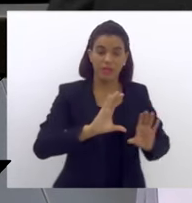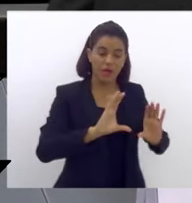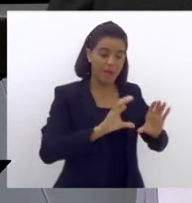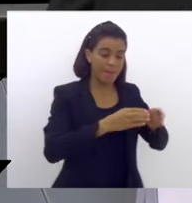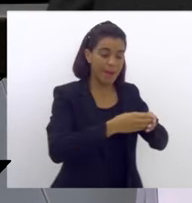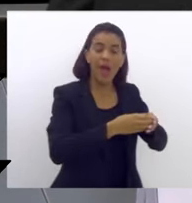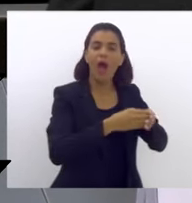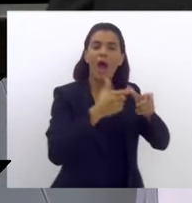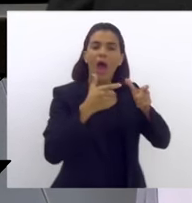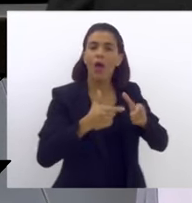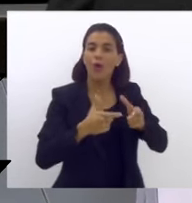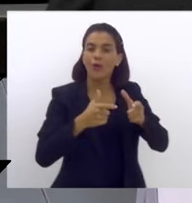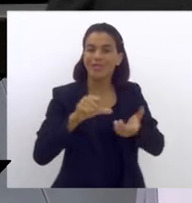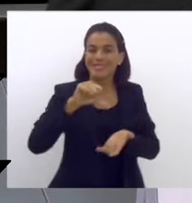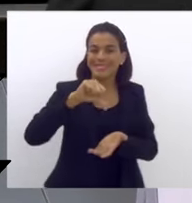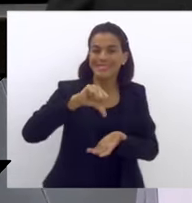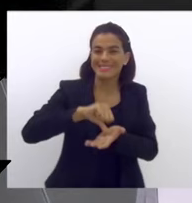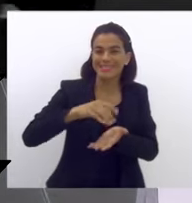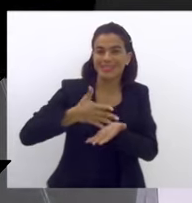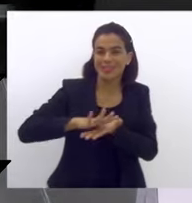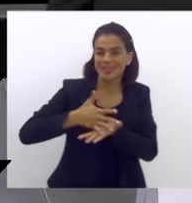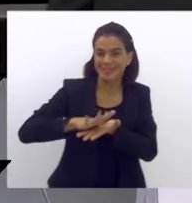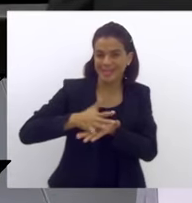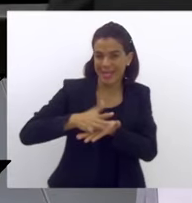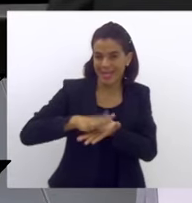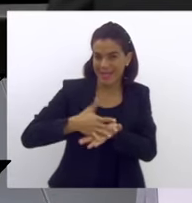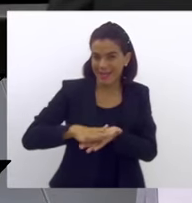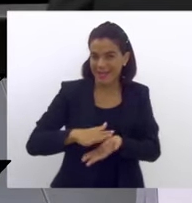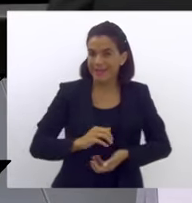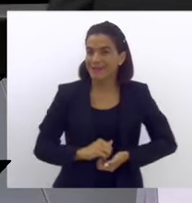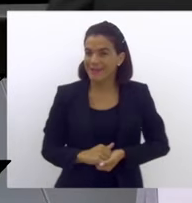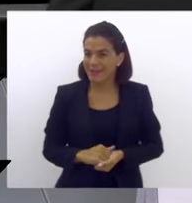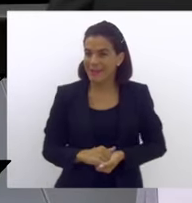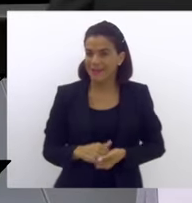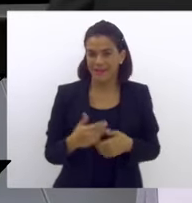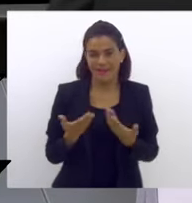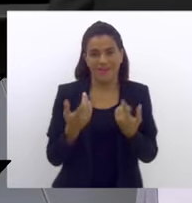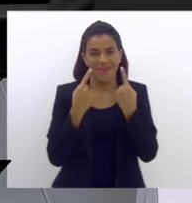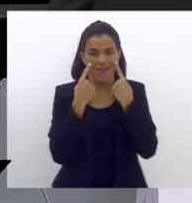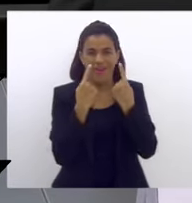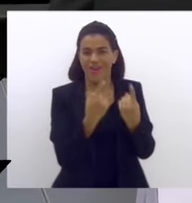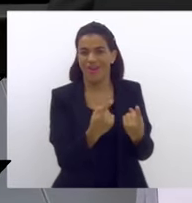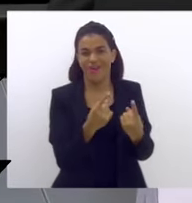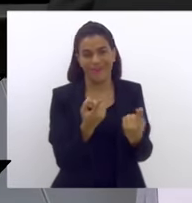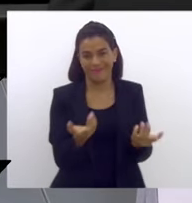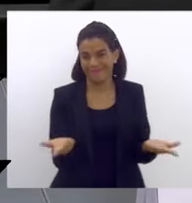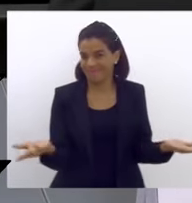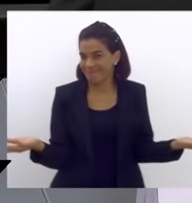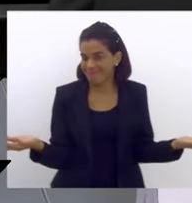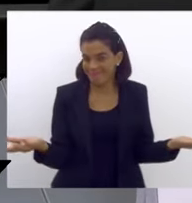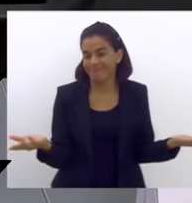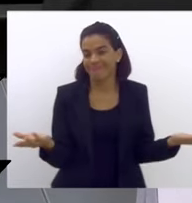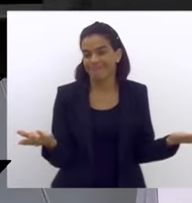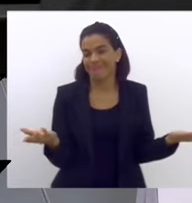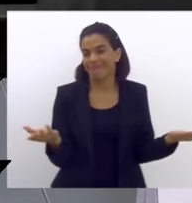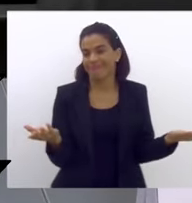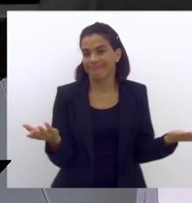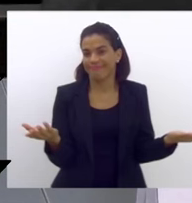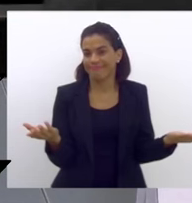de samba olha com intuitos eminentemente